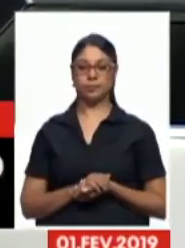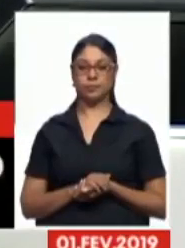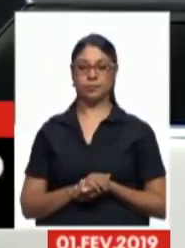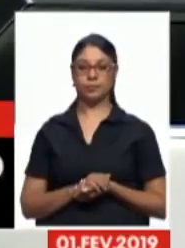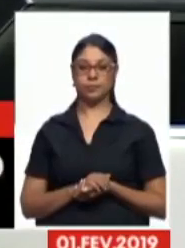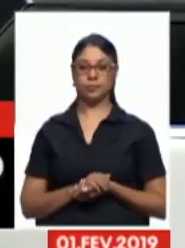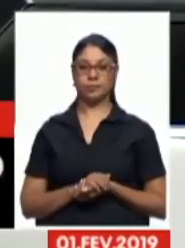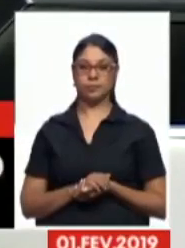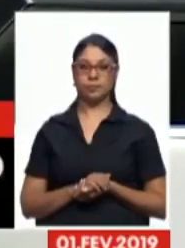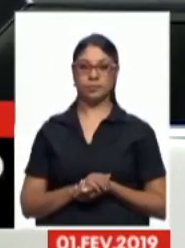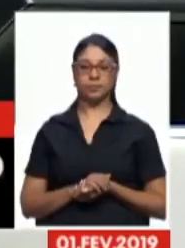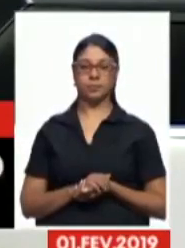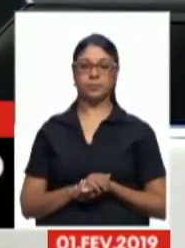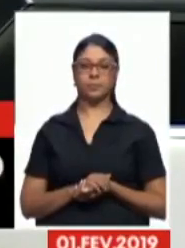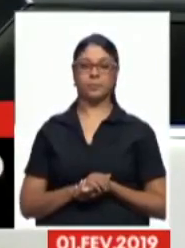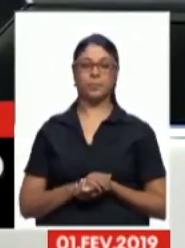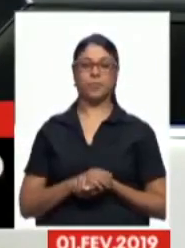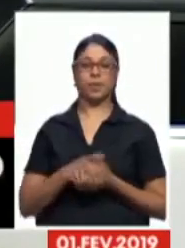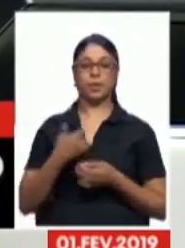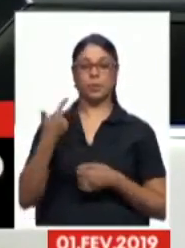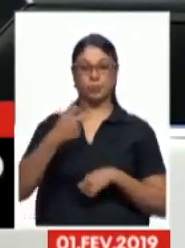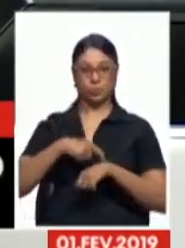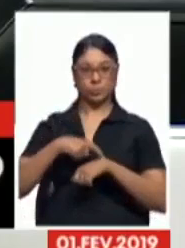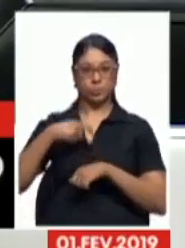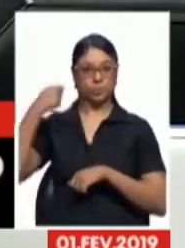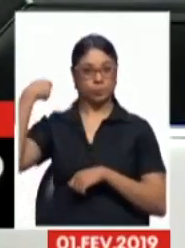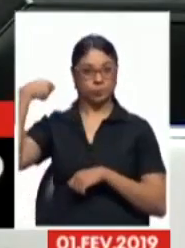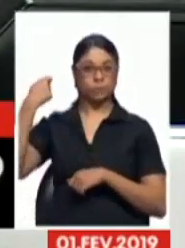Segunda chamada de votação. Em votação.